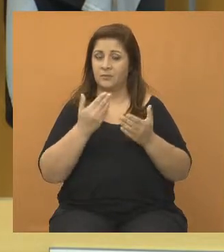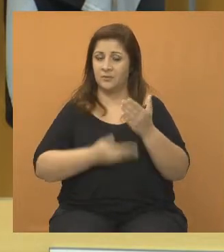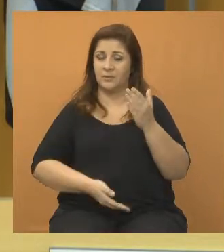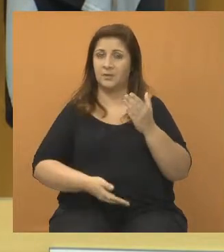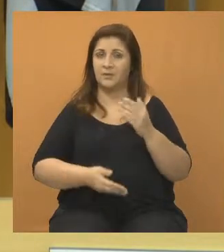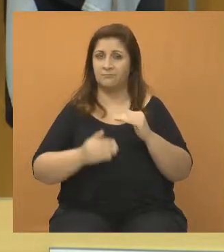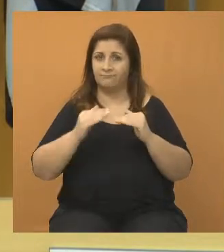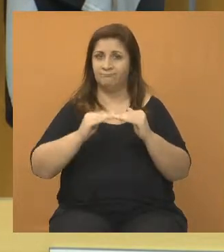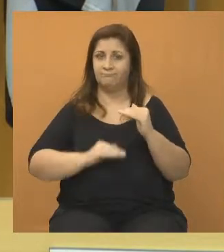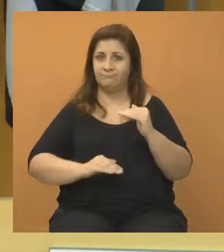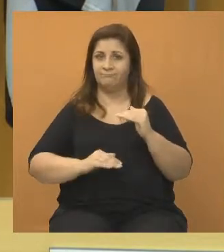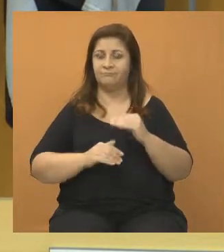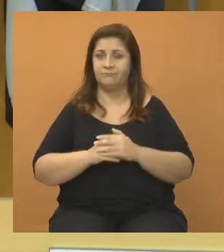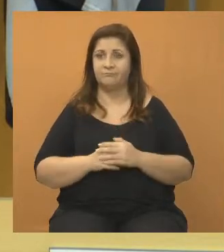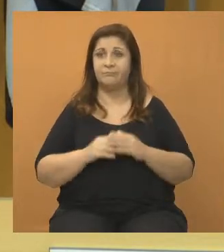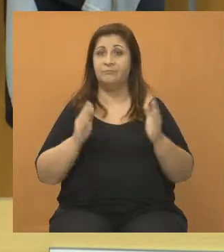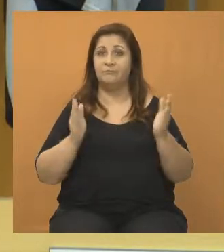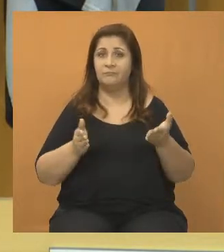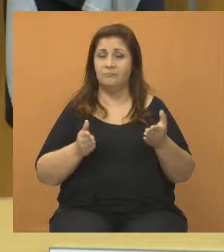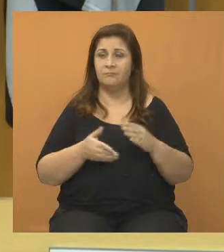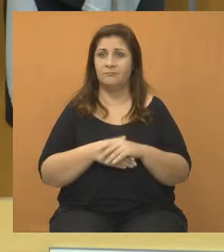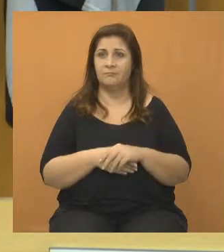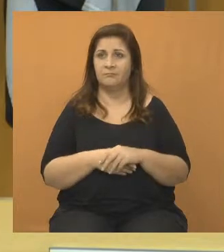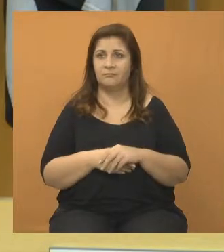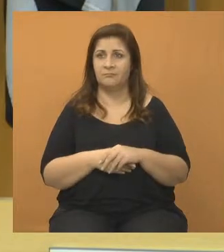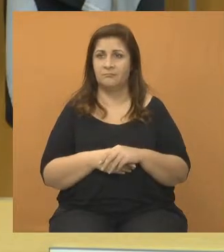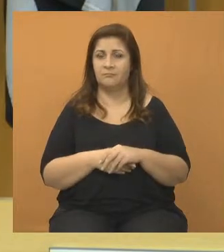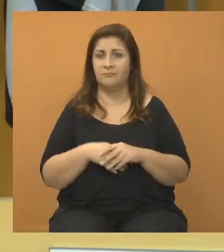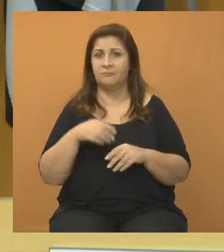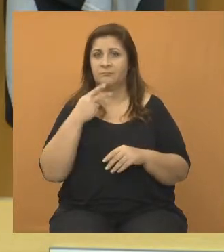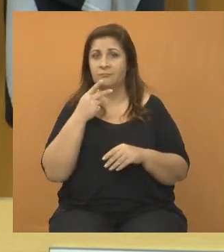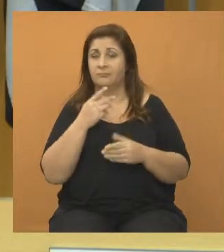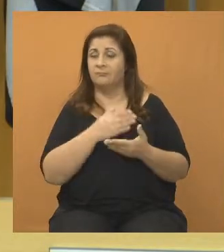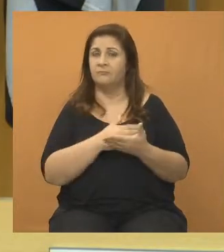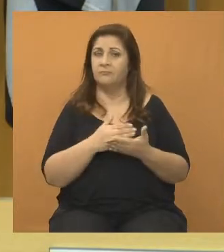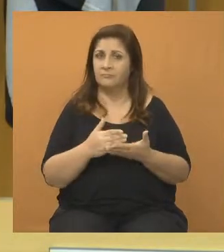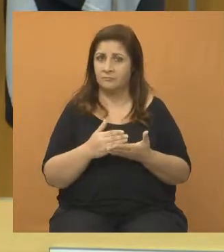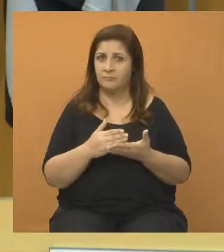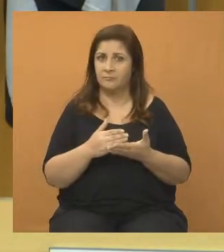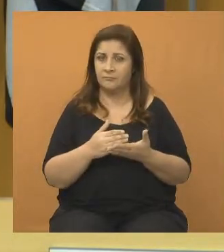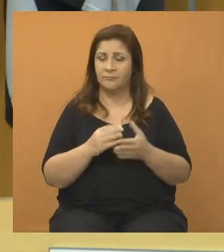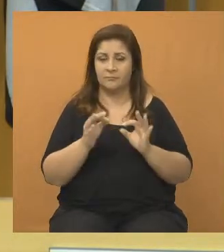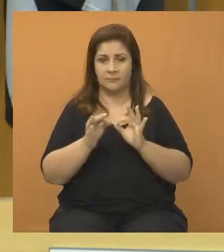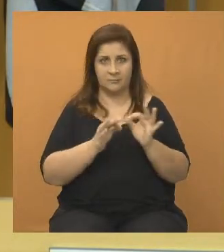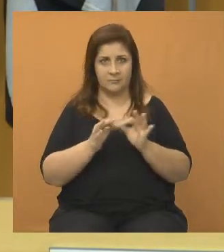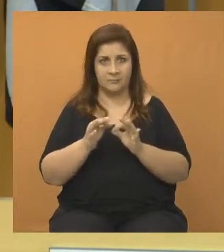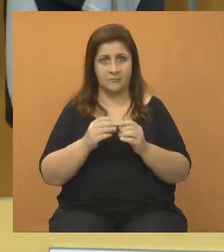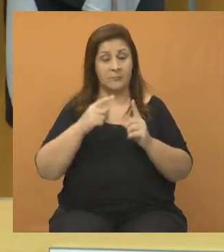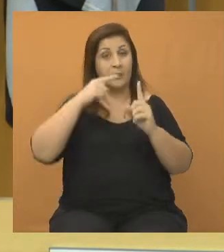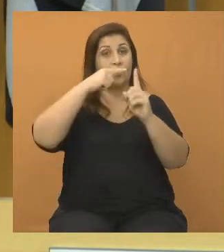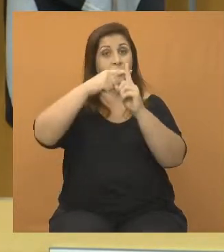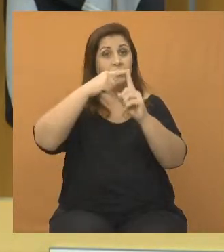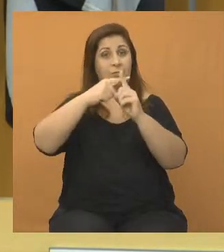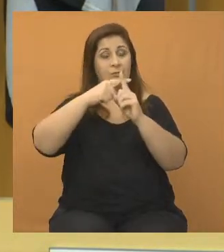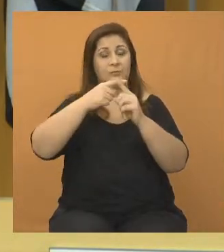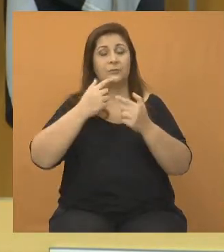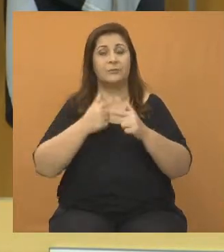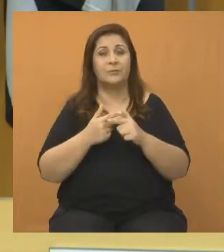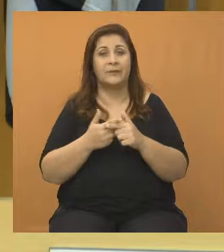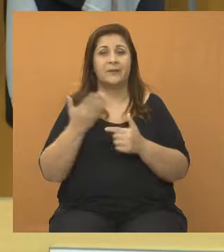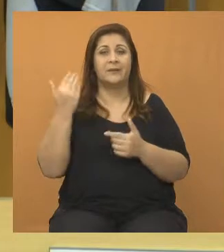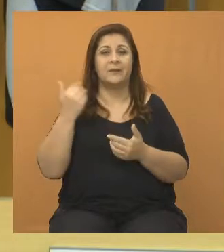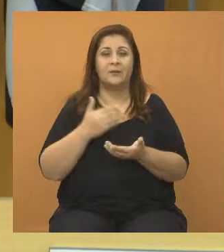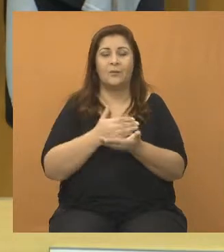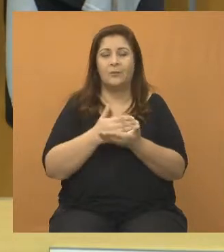Exatamente, mas isso hoje, né? Então, é o que eu até falei no começo, a gente fez uma projeção um pouco mais otimista, porque no começo